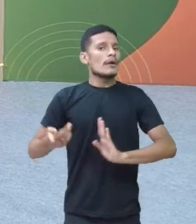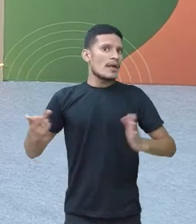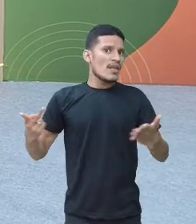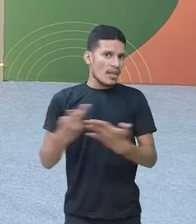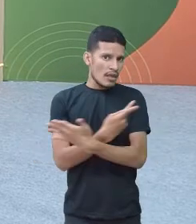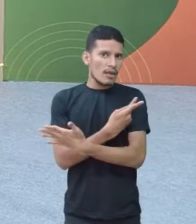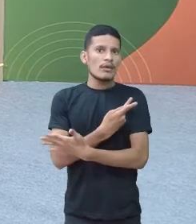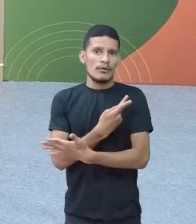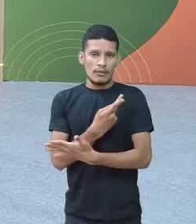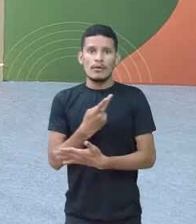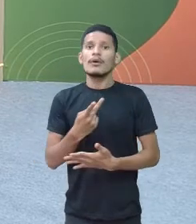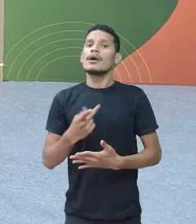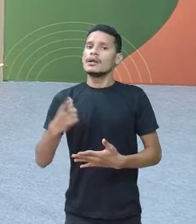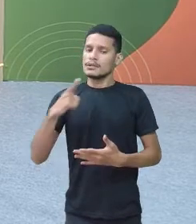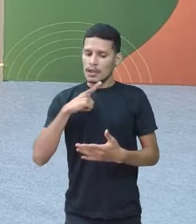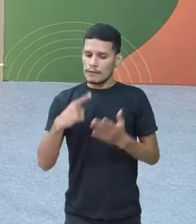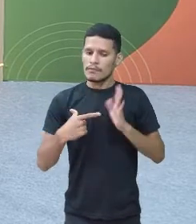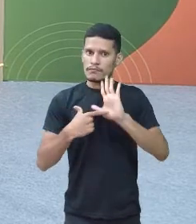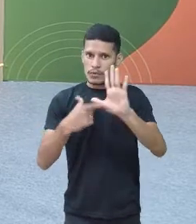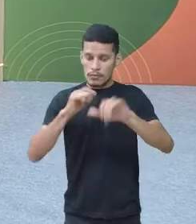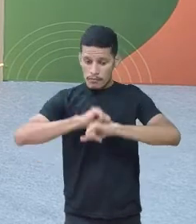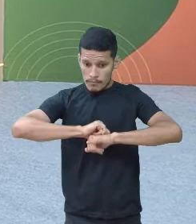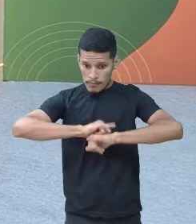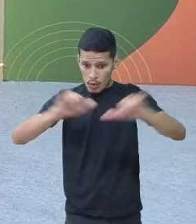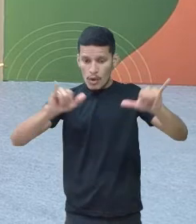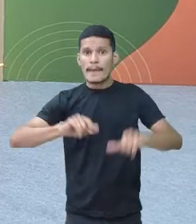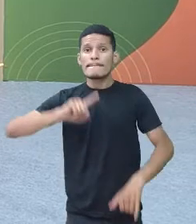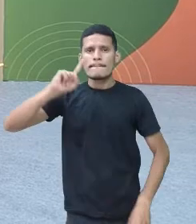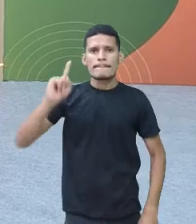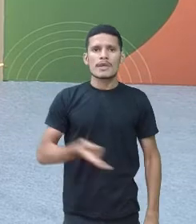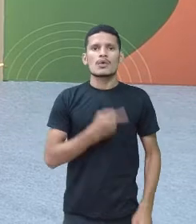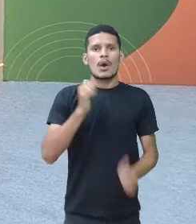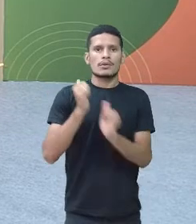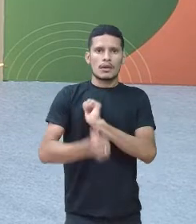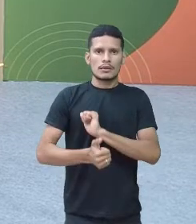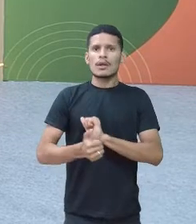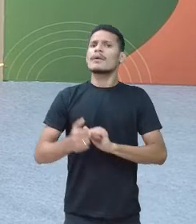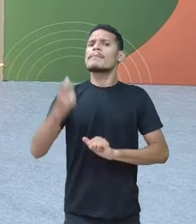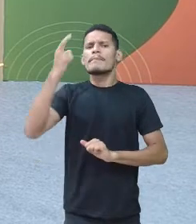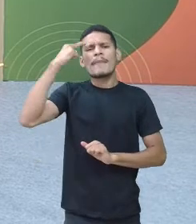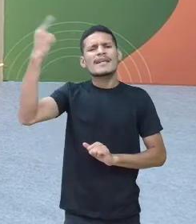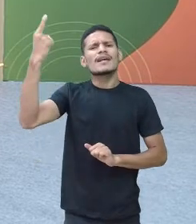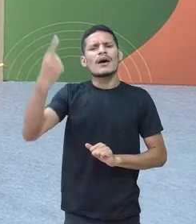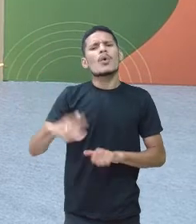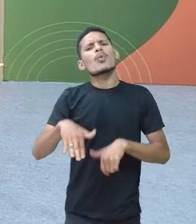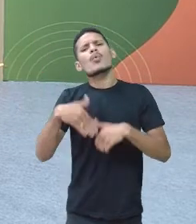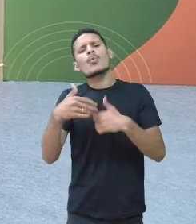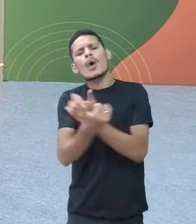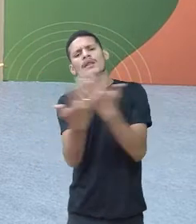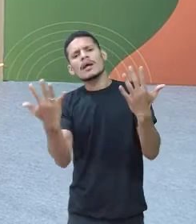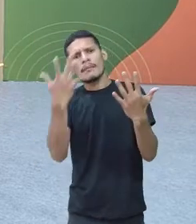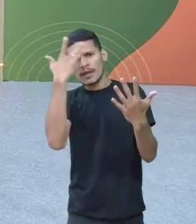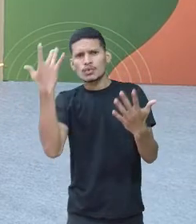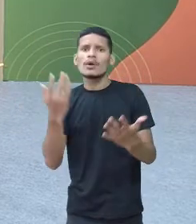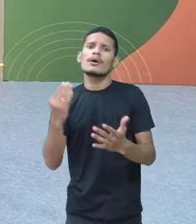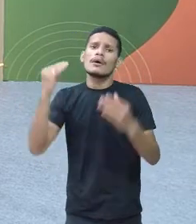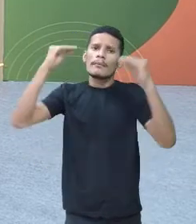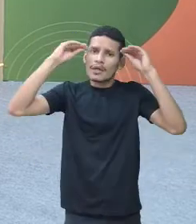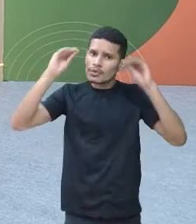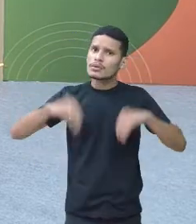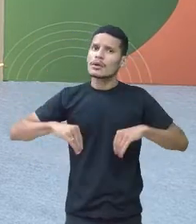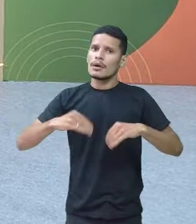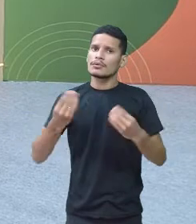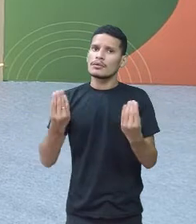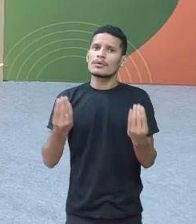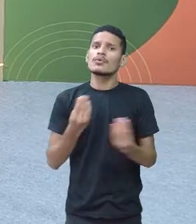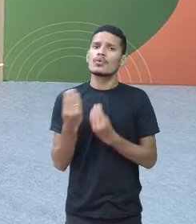né? E aí foi um escândalo, porque vejam, mais de 1.000 atletas. Imaginem quantas pessoas não foram prejudicadas, né? Por causa